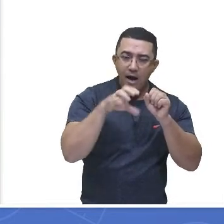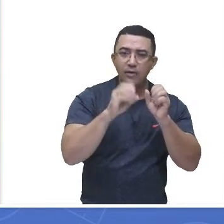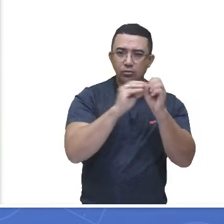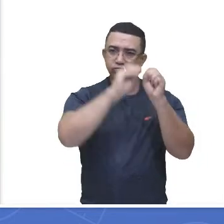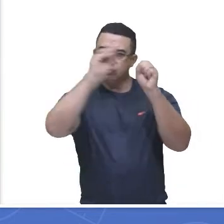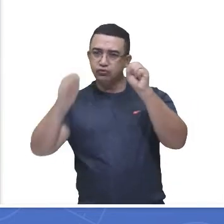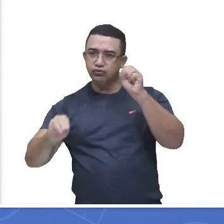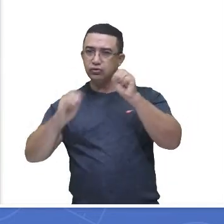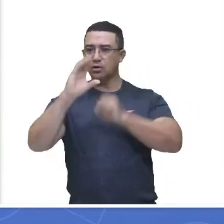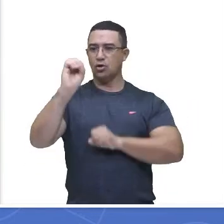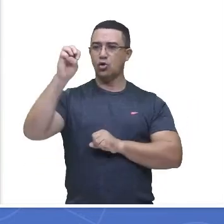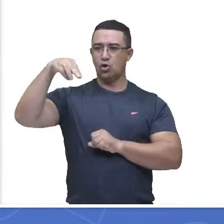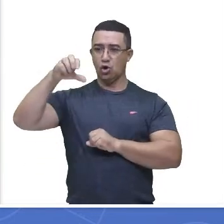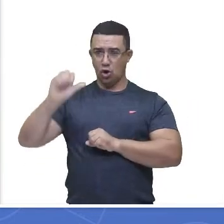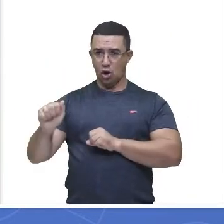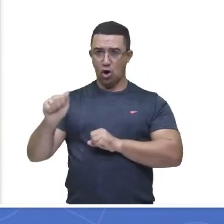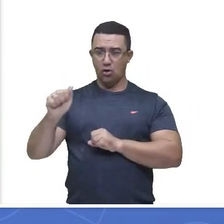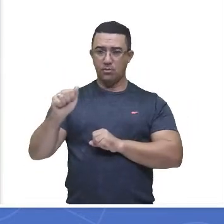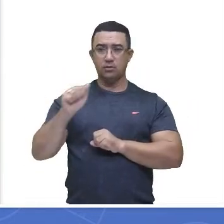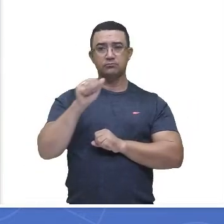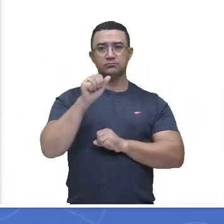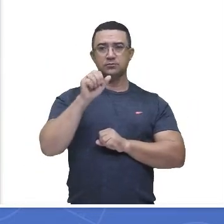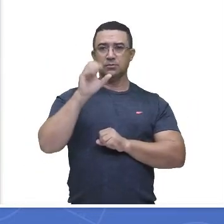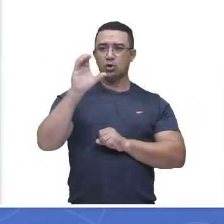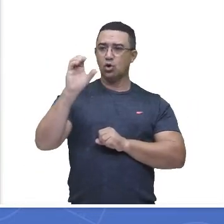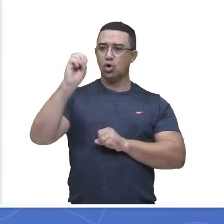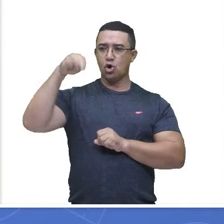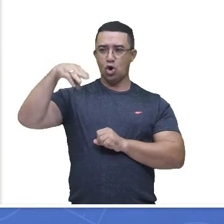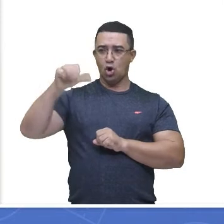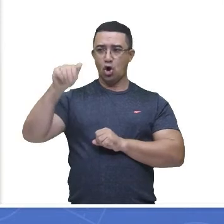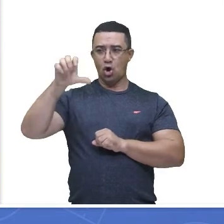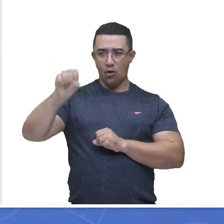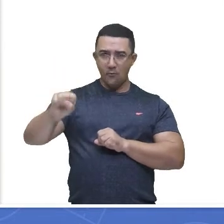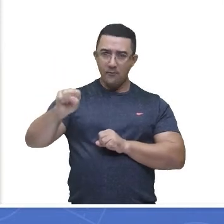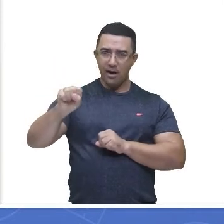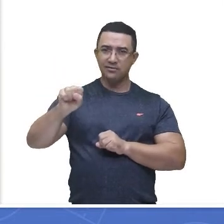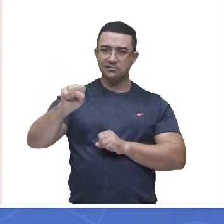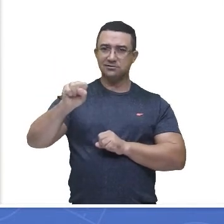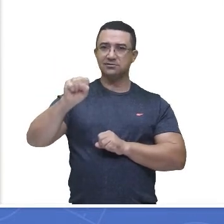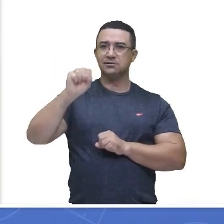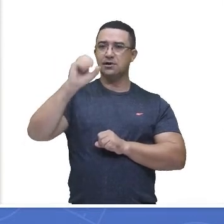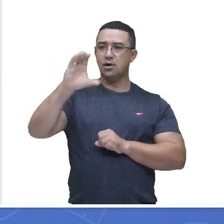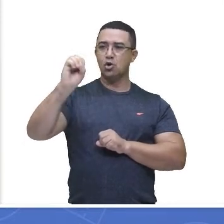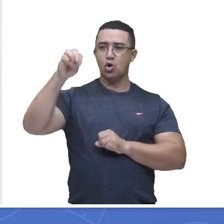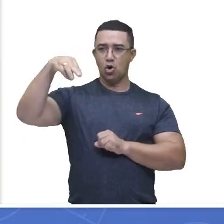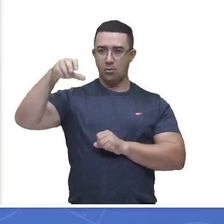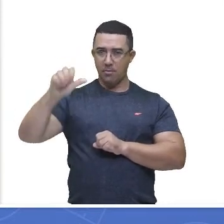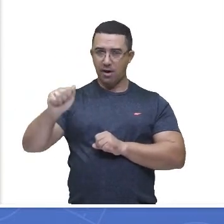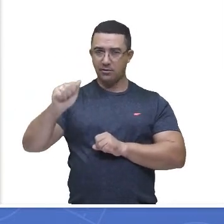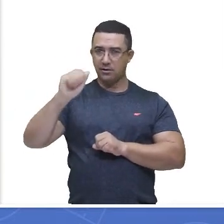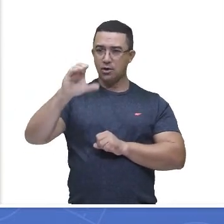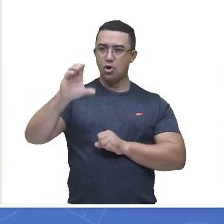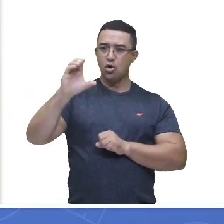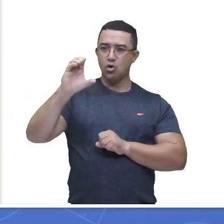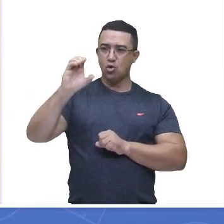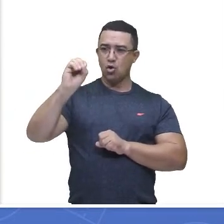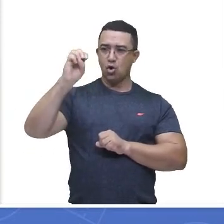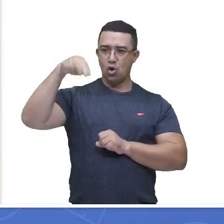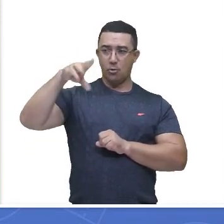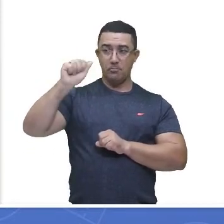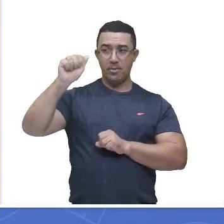coma, que tu comas, ó. Que ele, ella ou usted coma, que nosotros ou